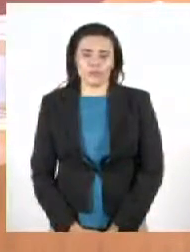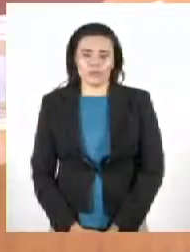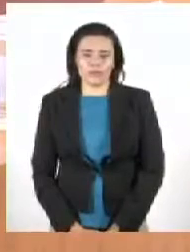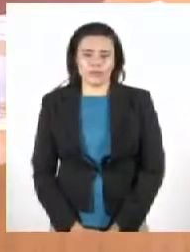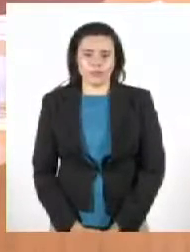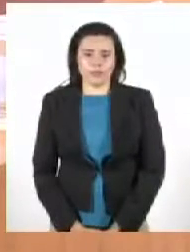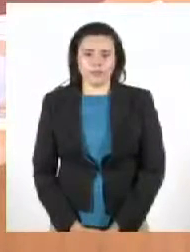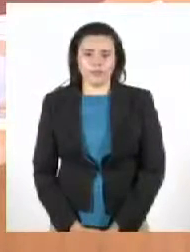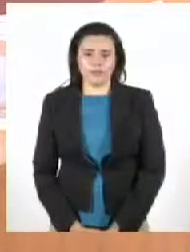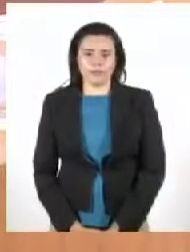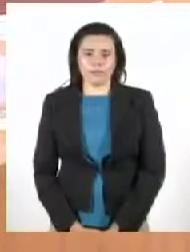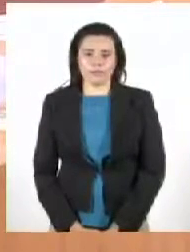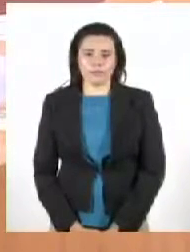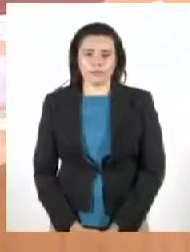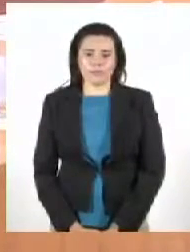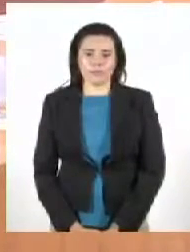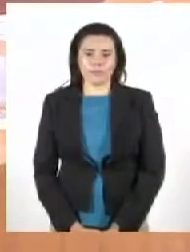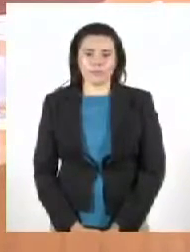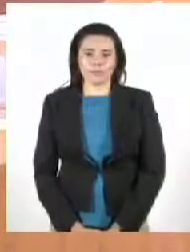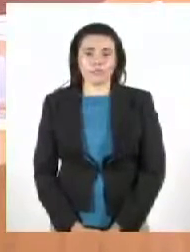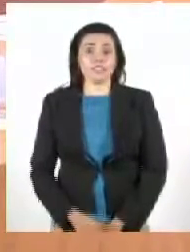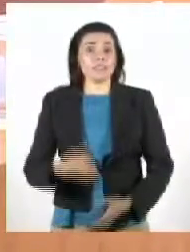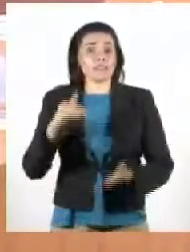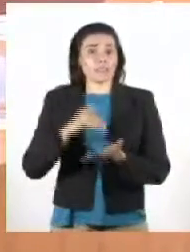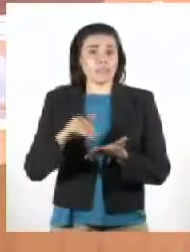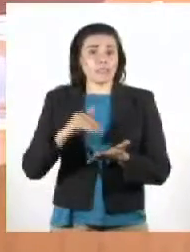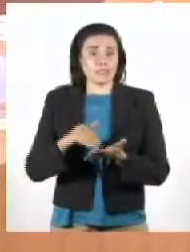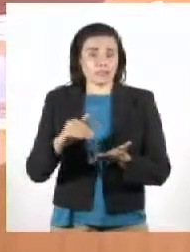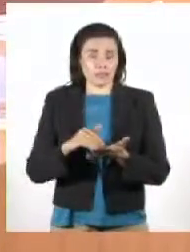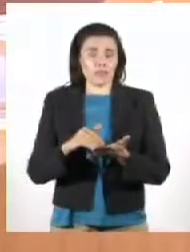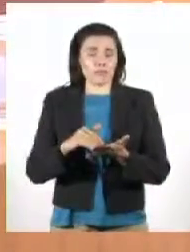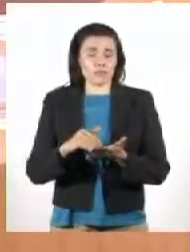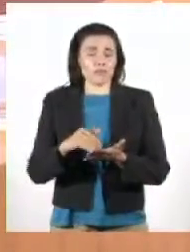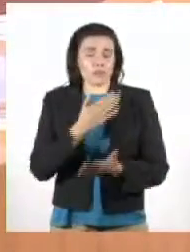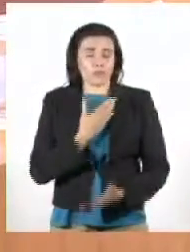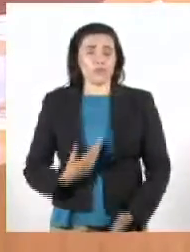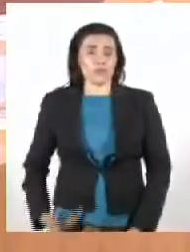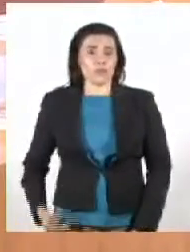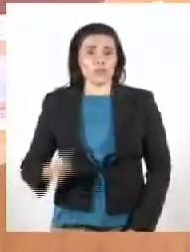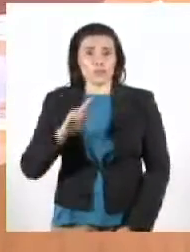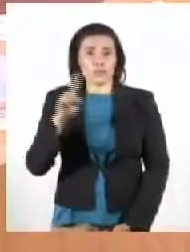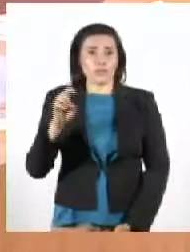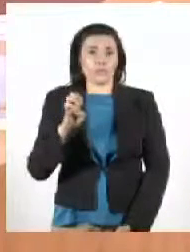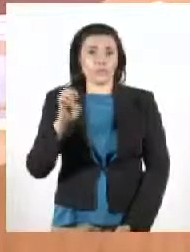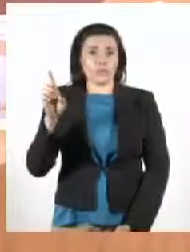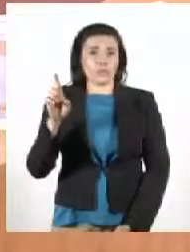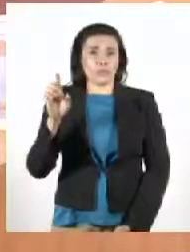Quem foi secretário no governo Zé Reinaldo foi o irmão do Flávio Dino,